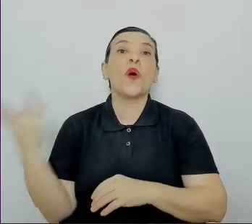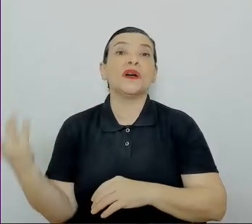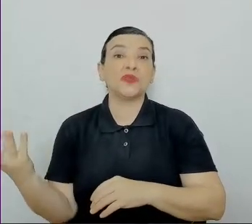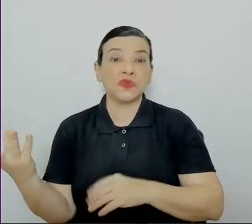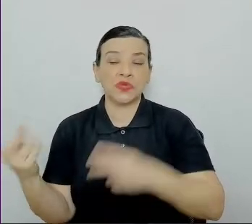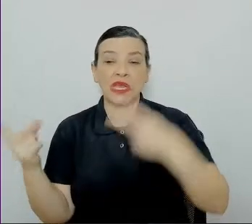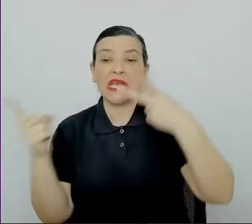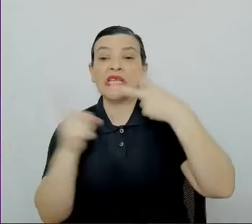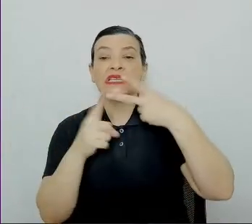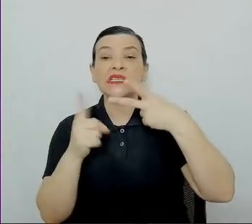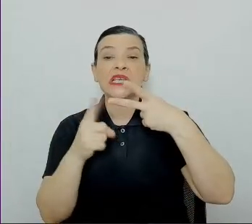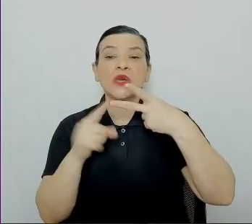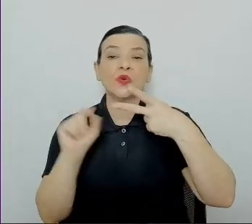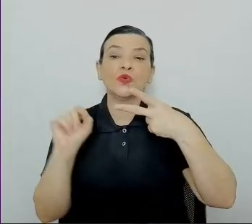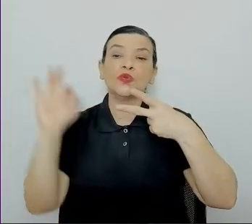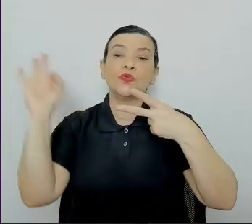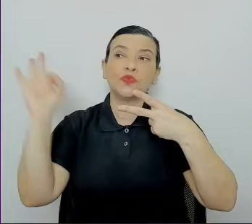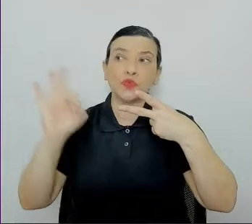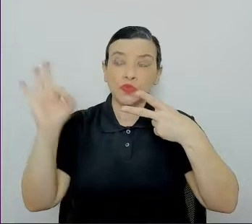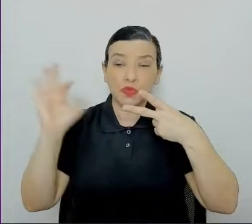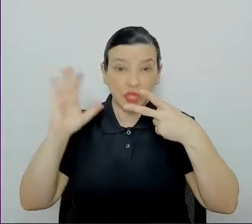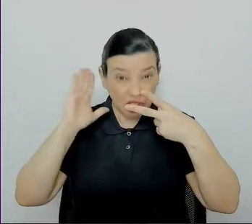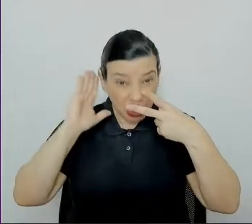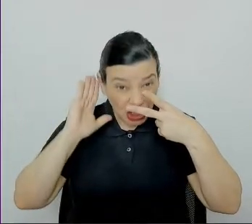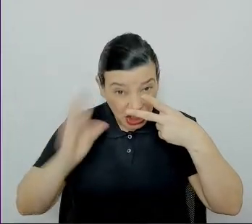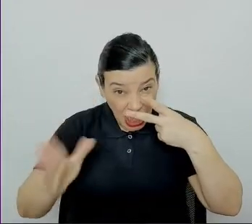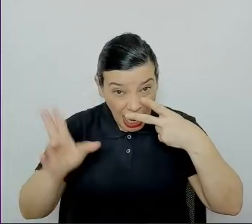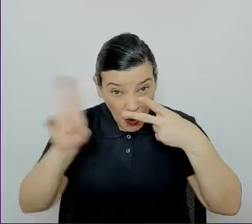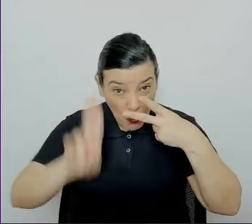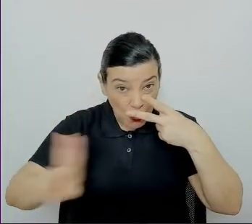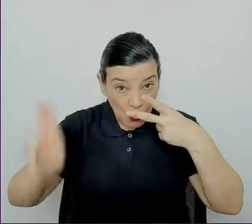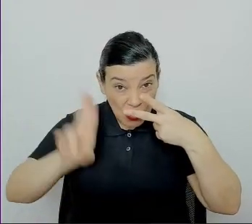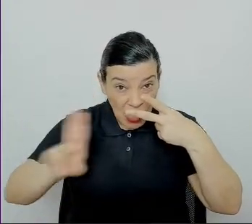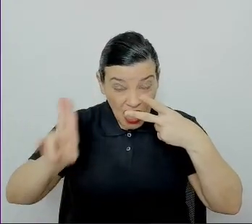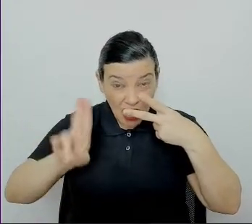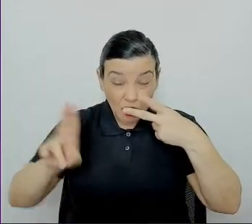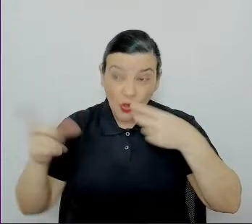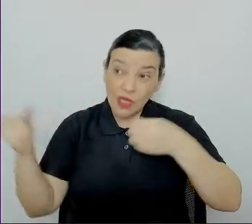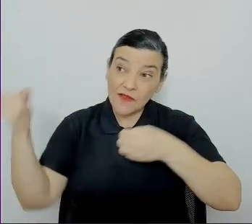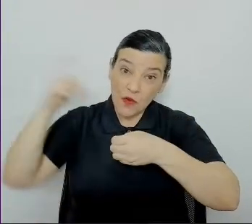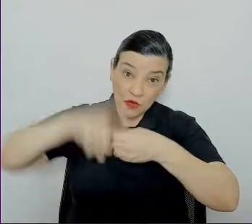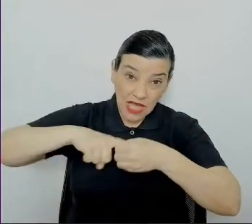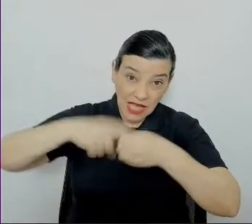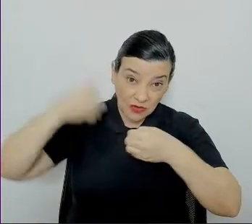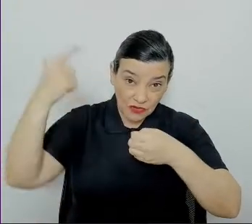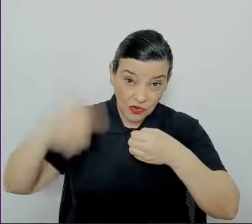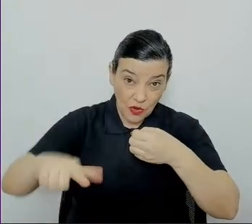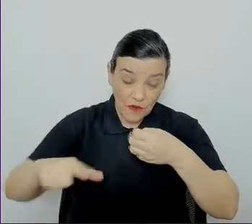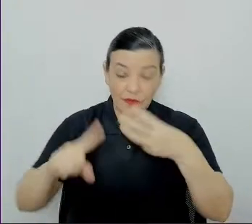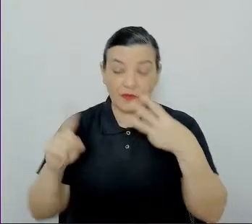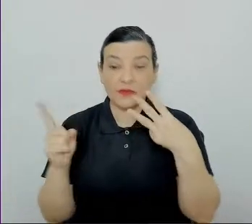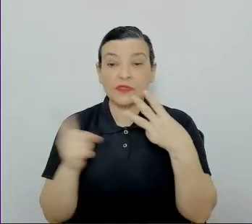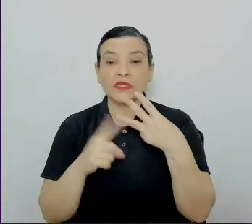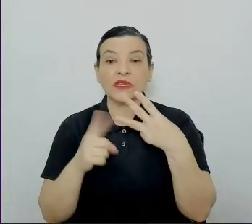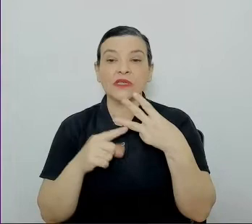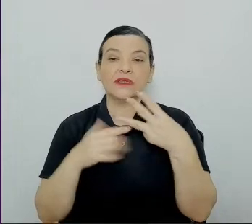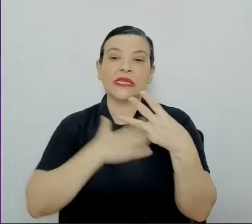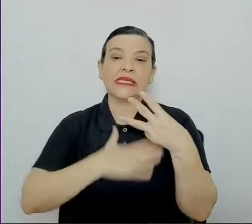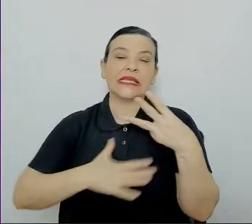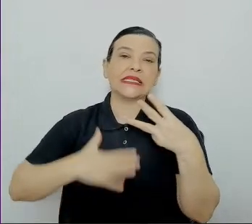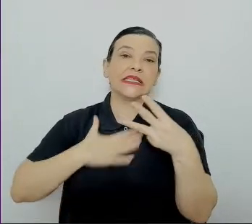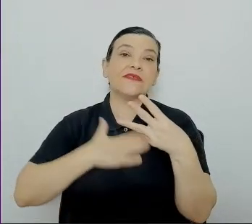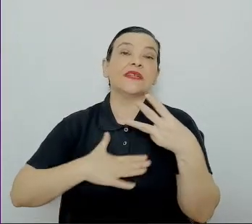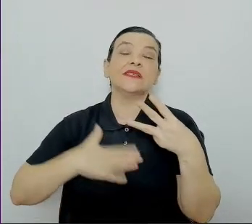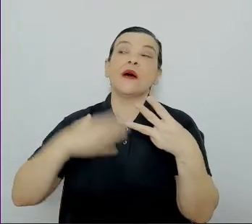qual percentual dos usuários que estão usando aquela funcionalidade voltaram e estão usando ela novamente. Em satisfação, você vai mensurar qual percentual